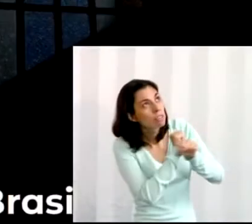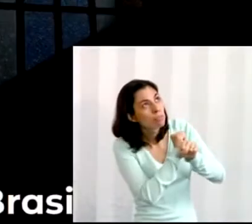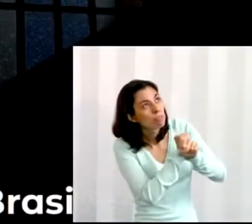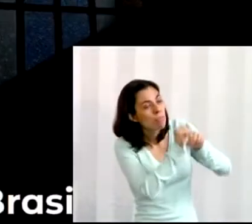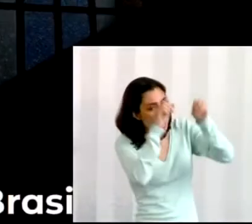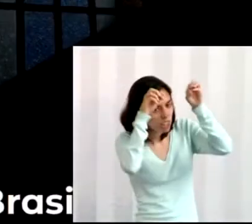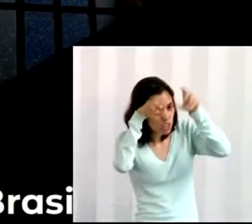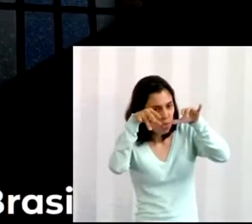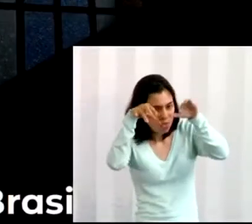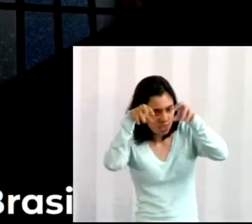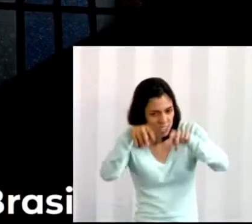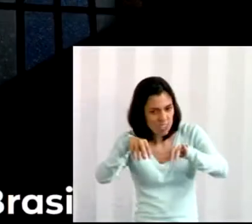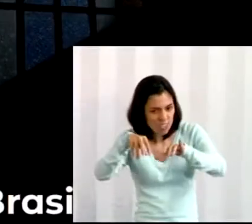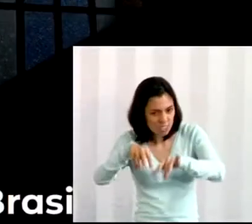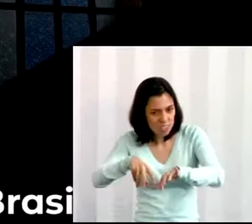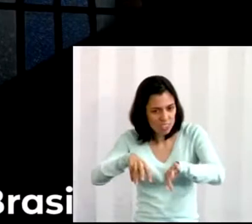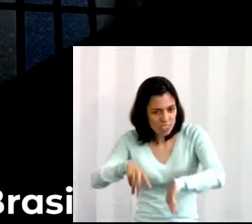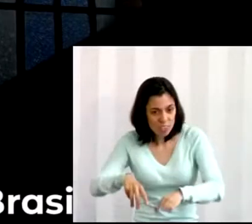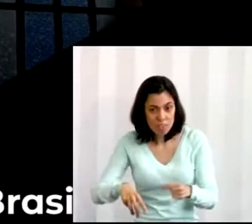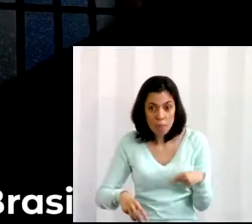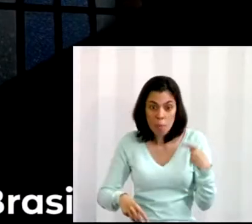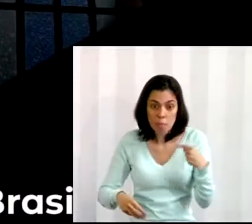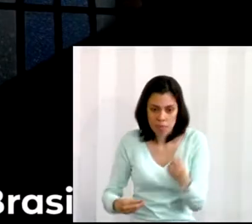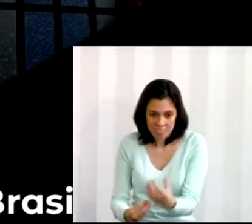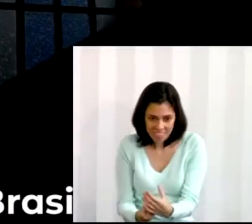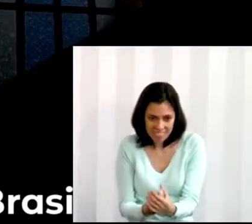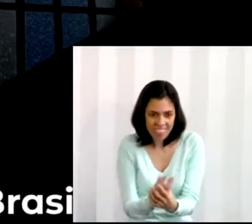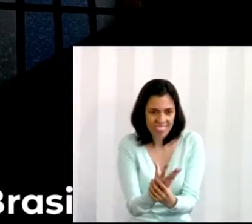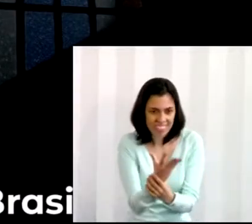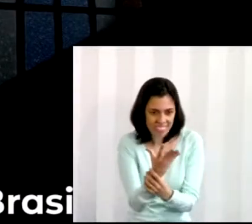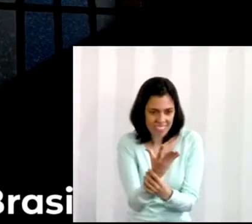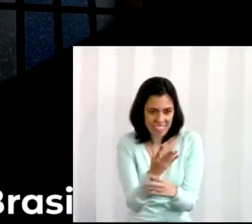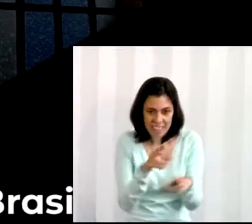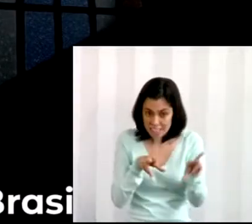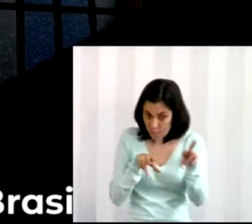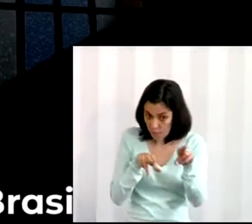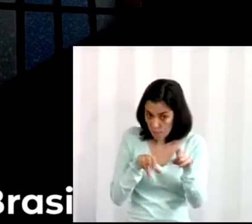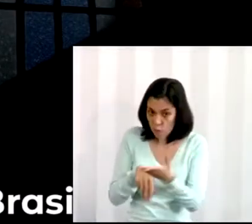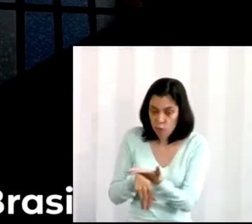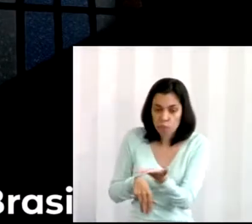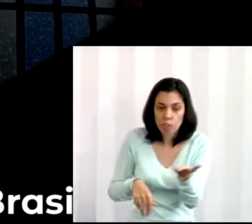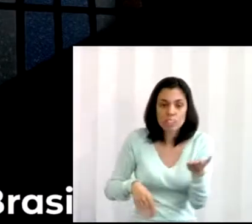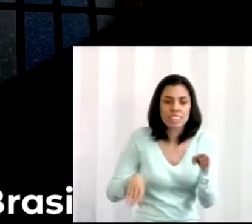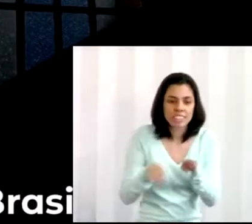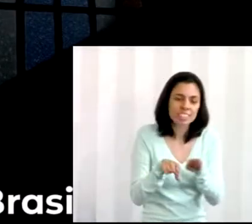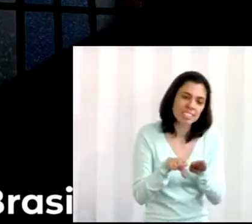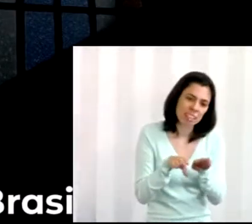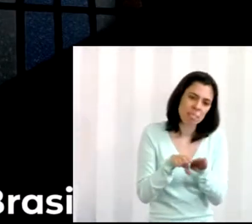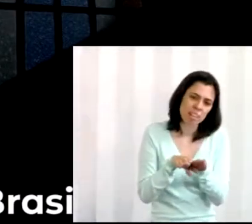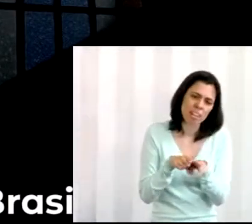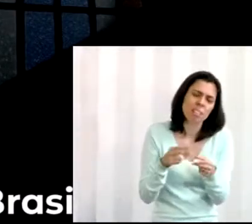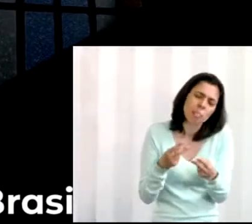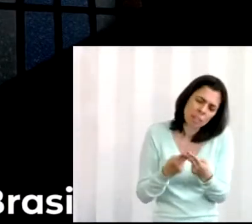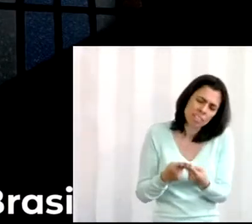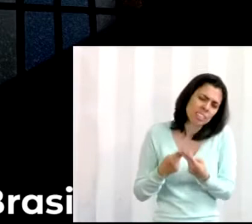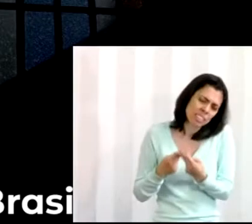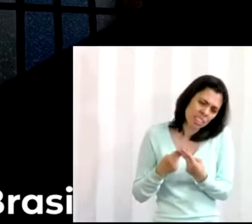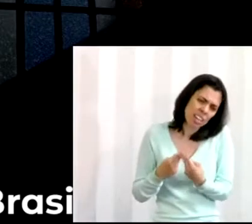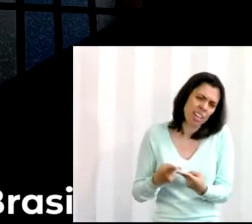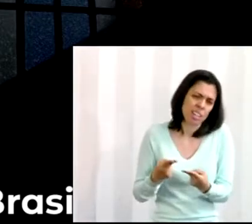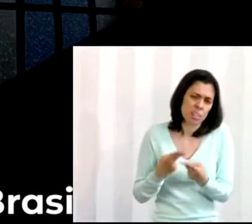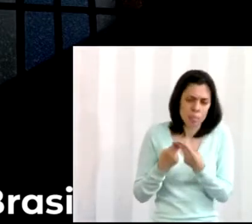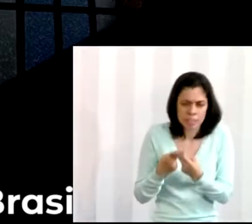vosso coração, pois a vinda do Senhor está próxima. Irmãos, não vos queixeis uns dos outros, para não